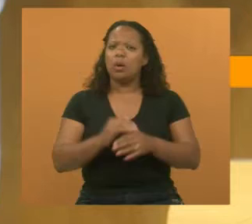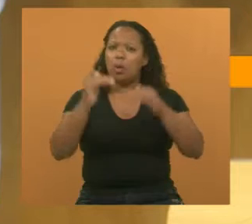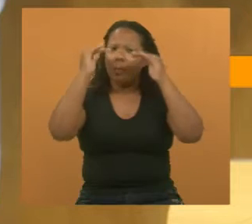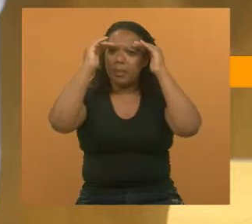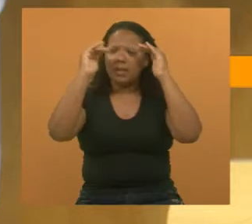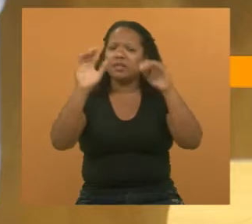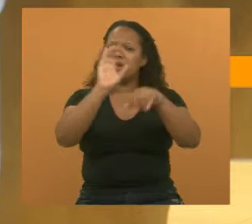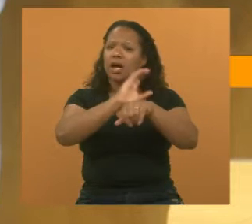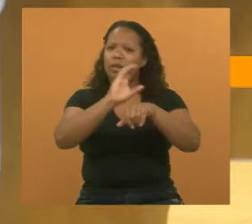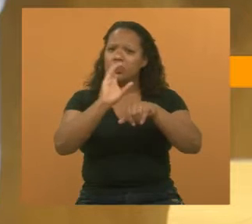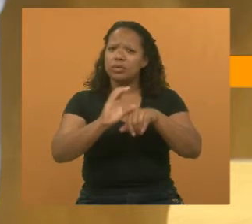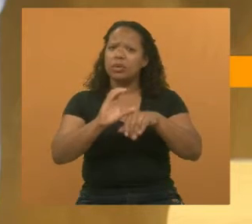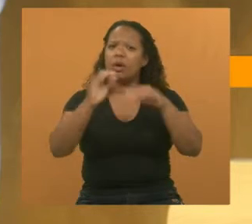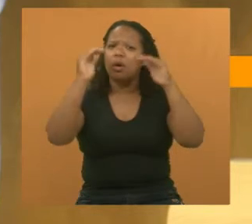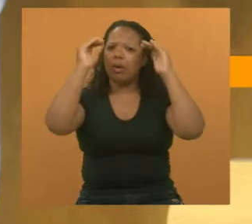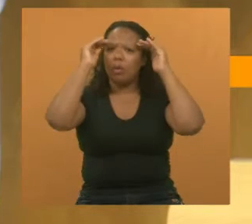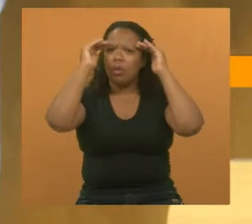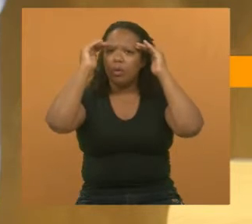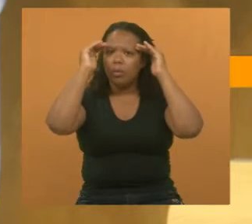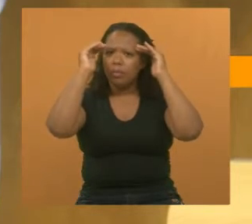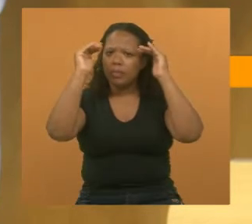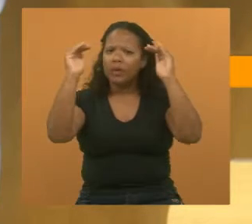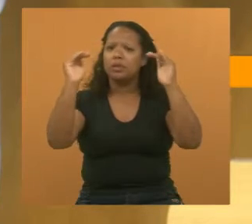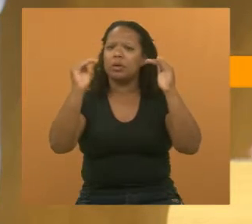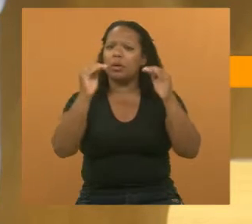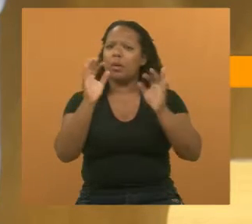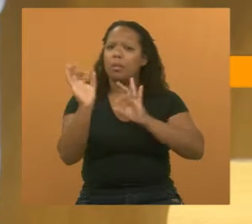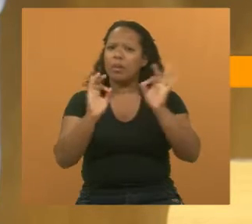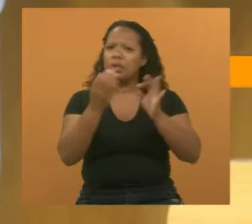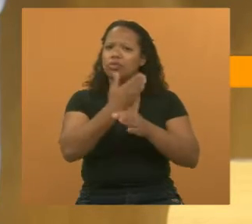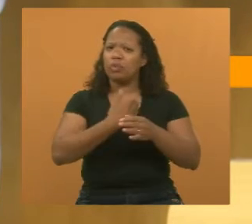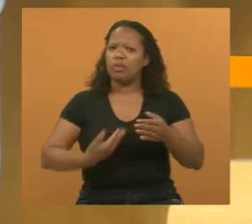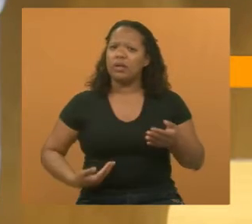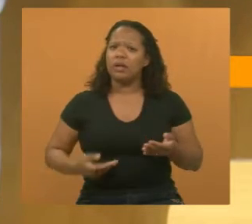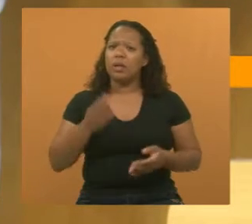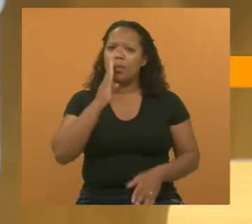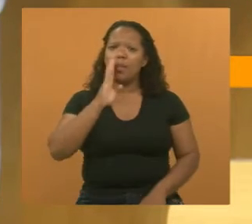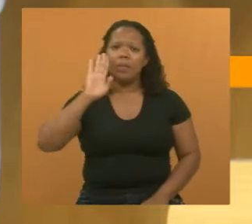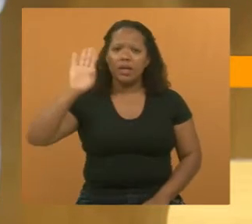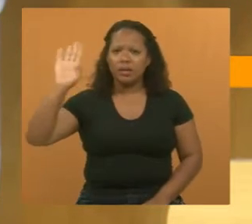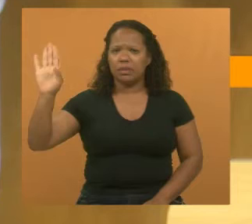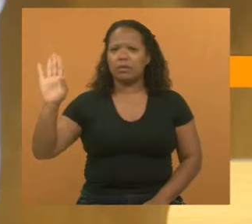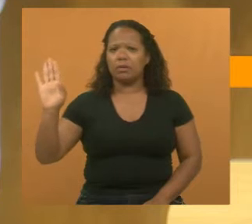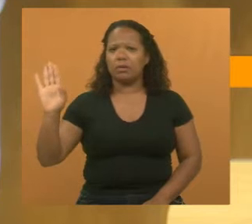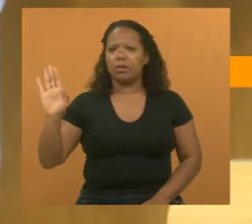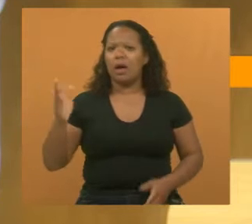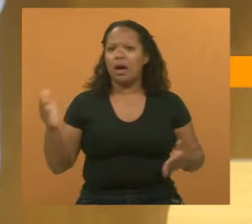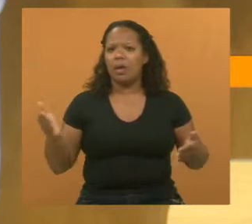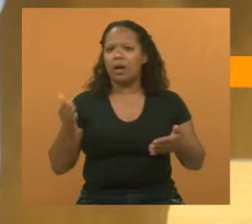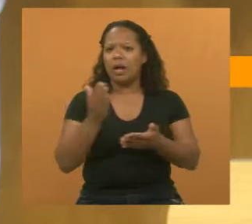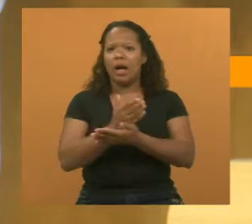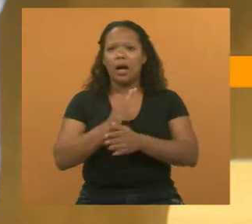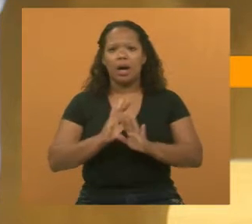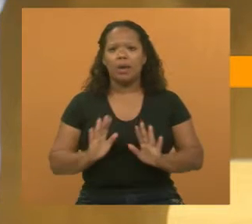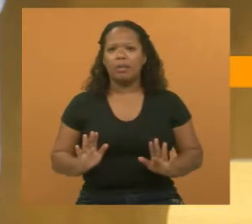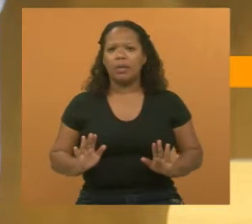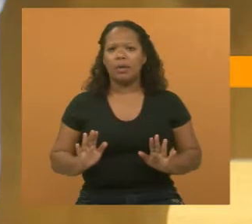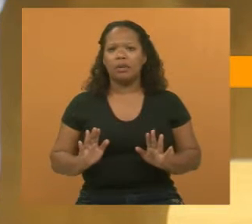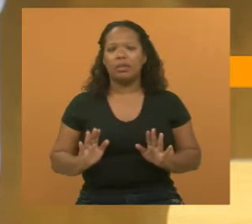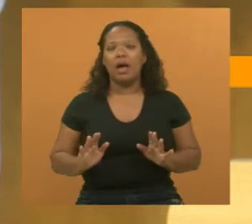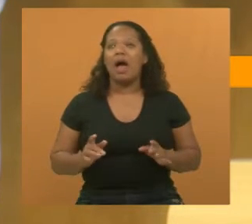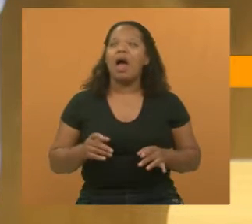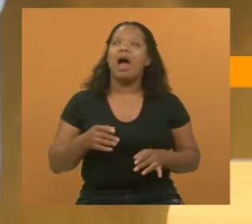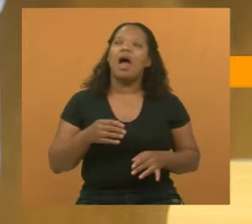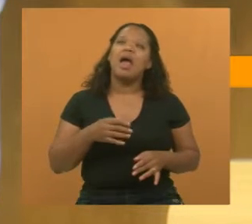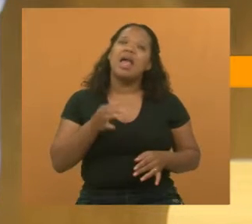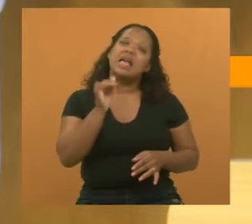cumpra o programa de governo que ele se comprometeu com a população, que agora acabou o faz de conta,